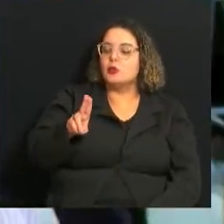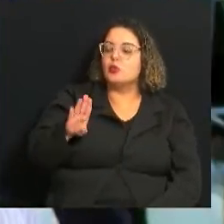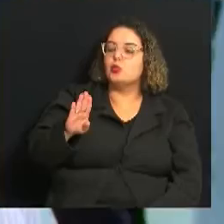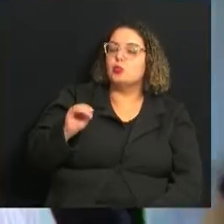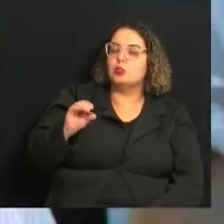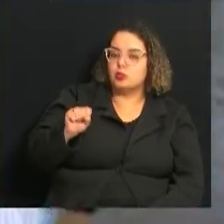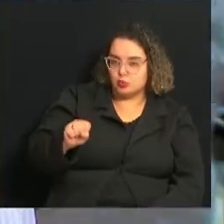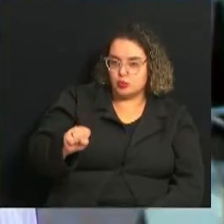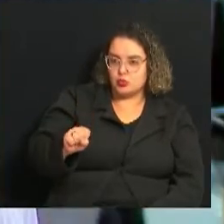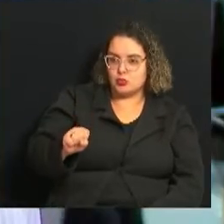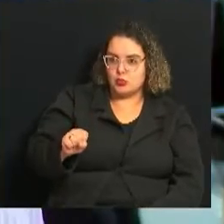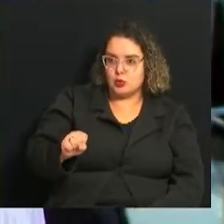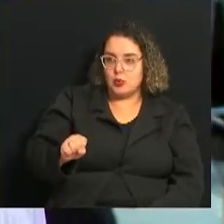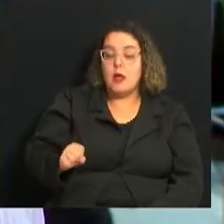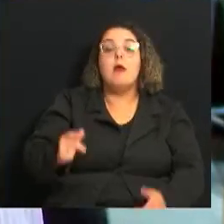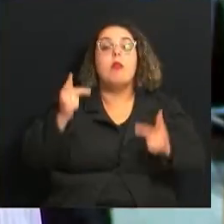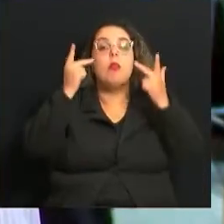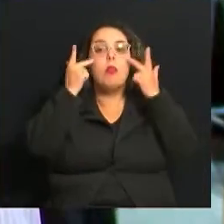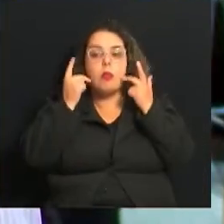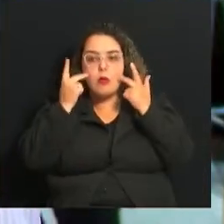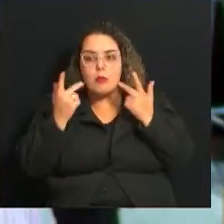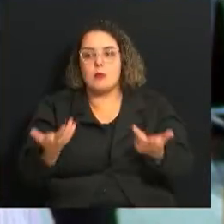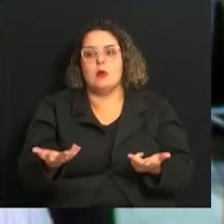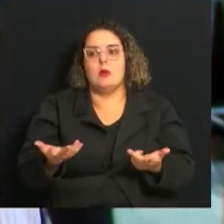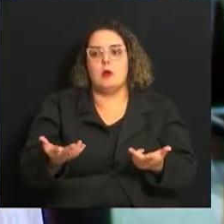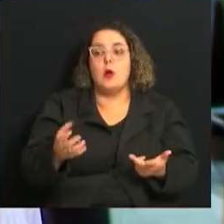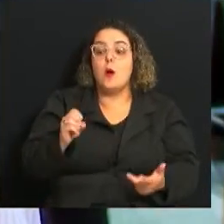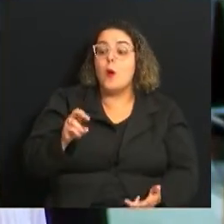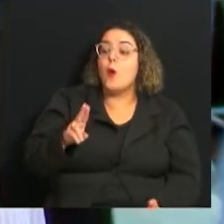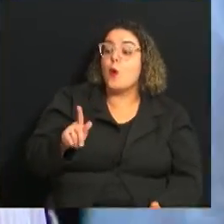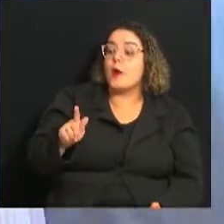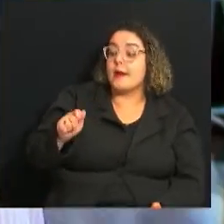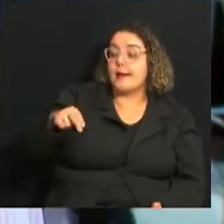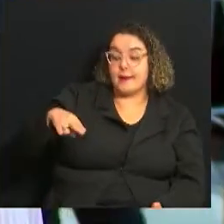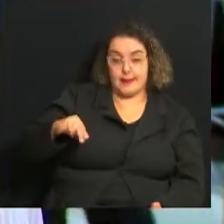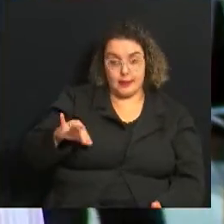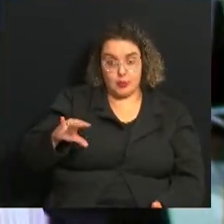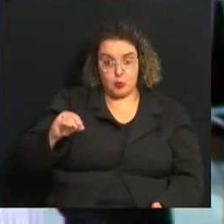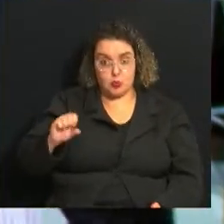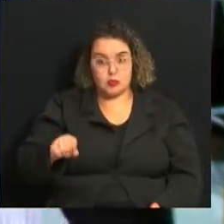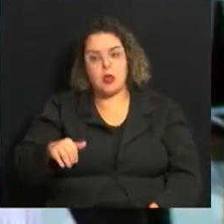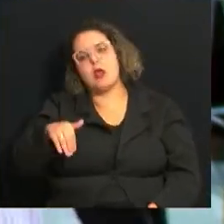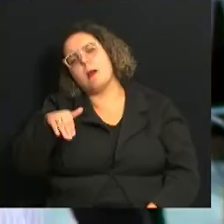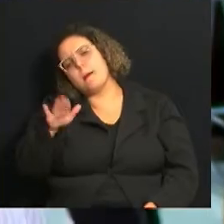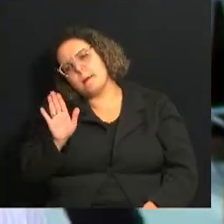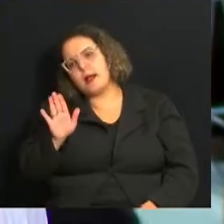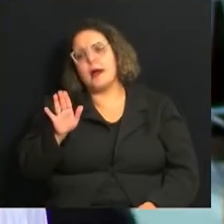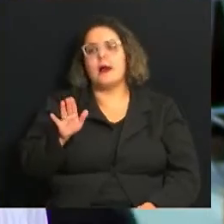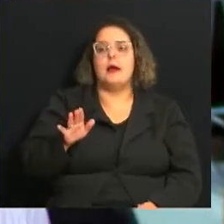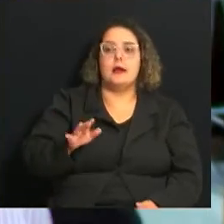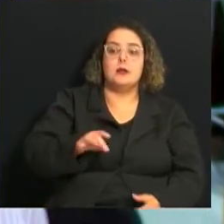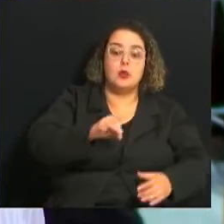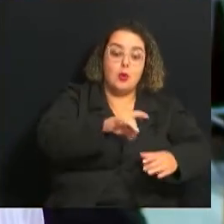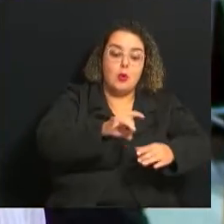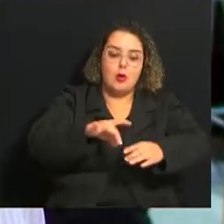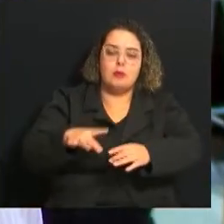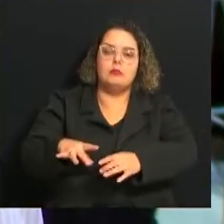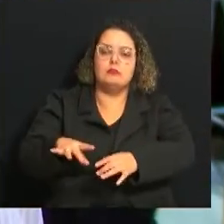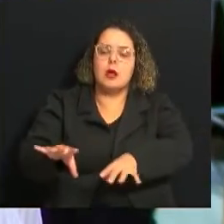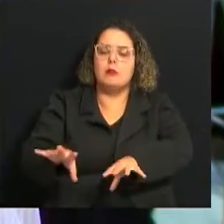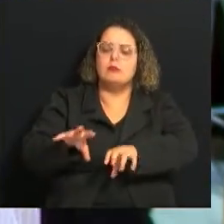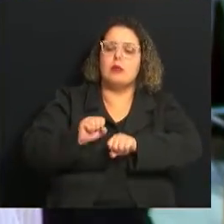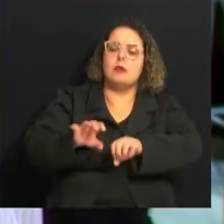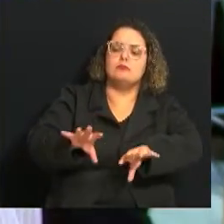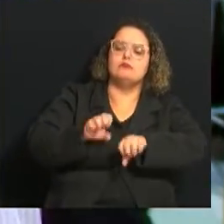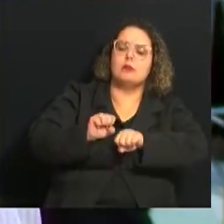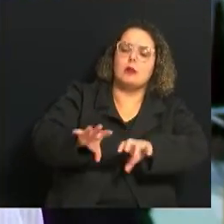usando adubos naturais, adubos orgânicos. E cada vez mais os produtores estão incorporando esse tipo de tecnologia